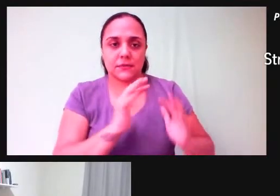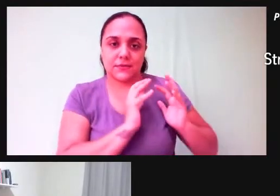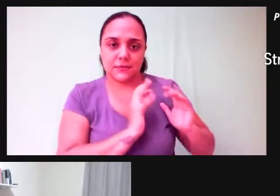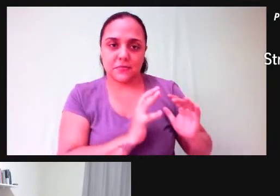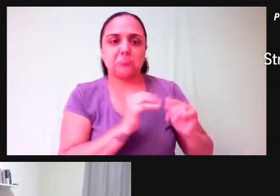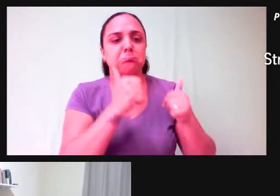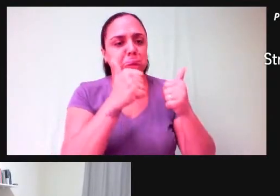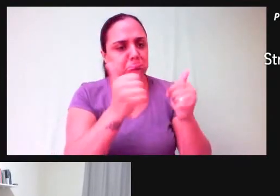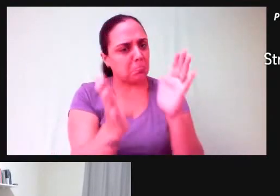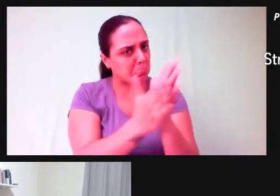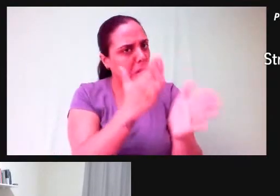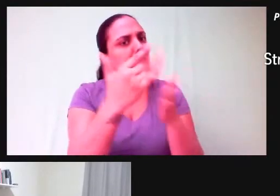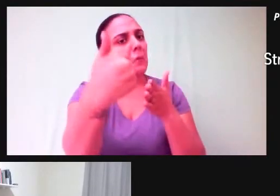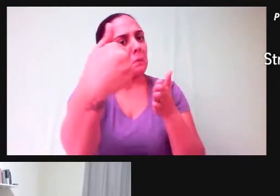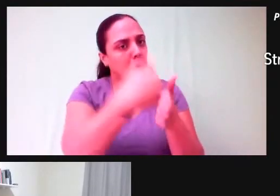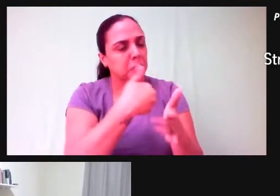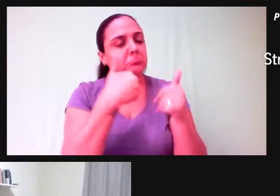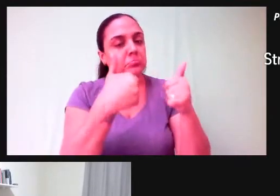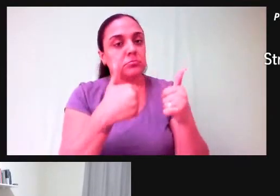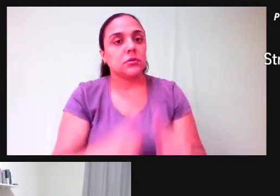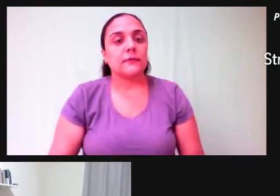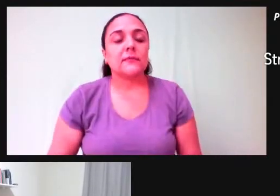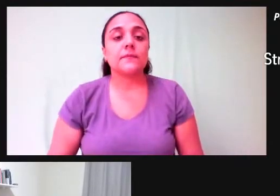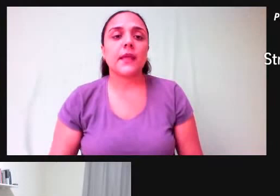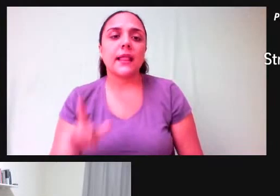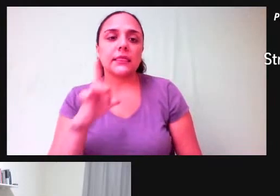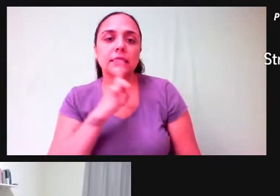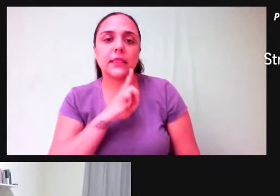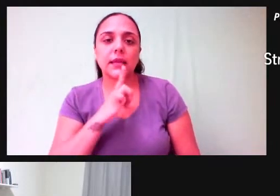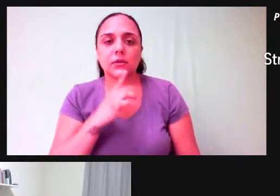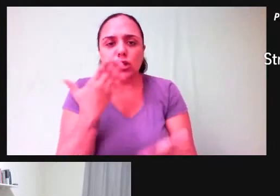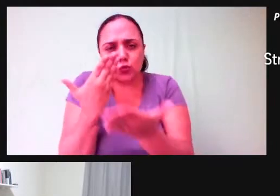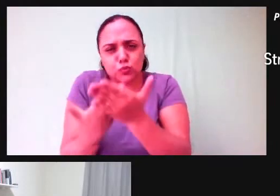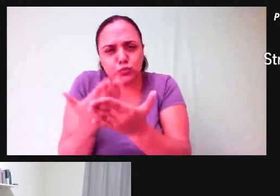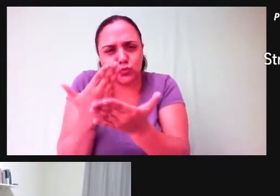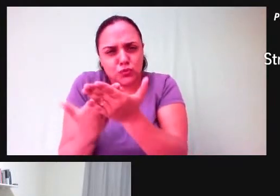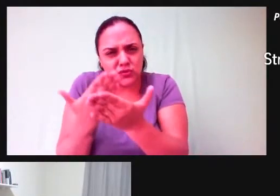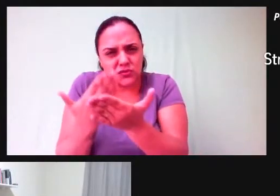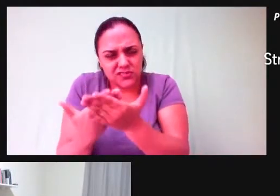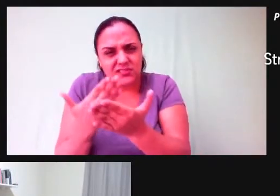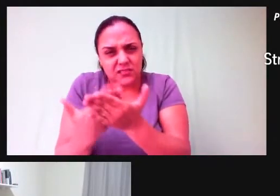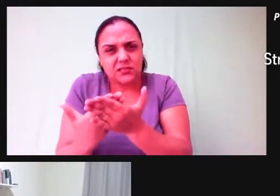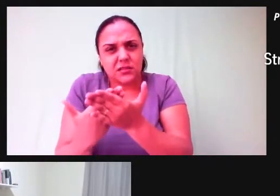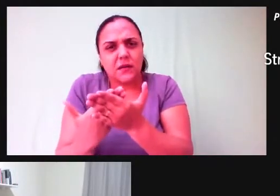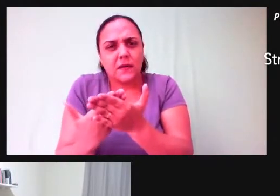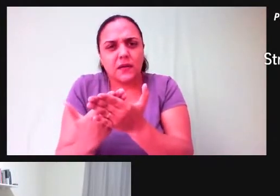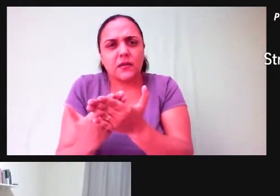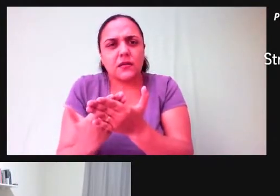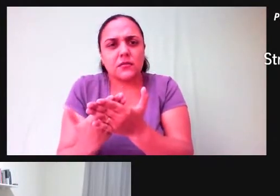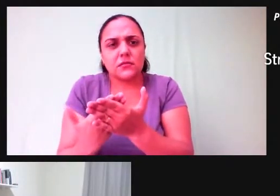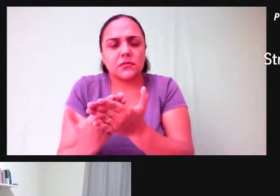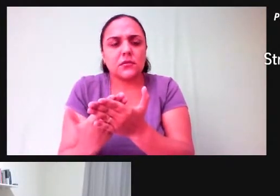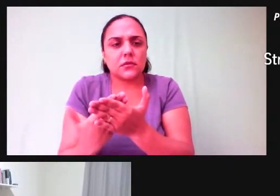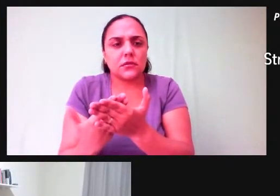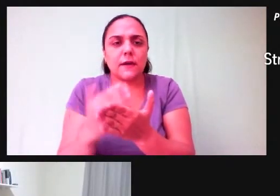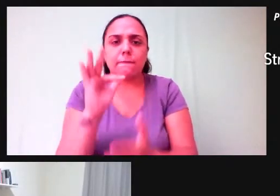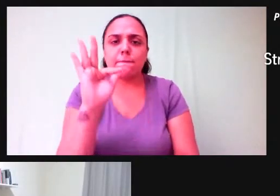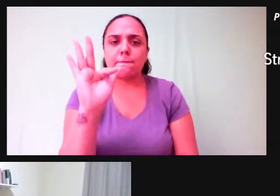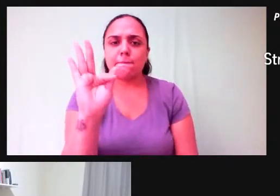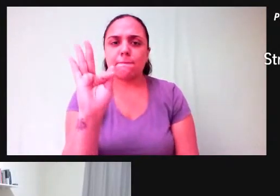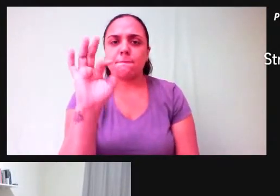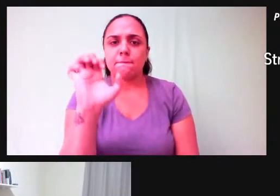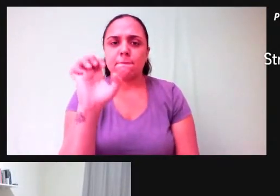Excelente pergunta, Fernanda. Nós temos alguns estudos mostrando a forte influência dos fenóis, né? Como eu falei, fenóis